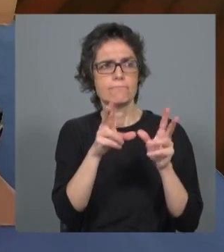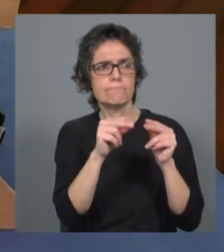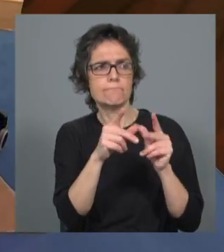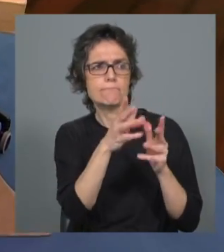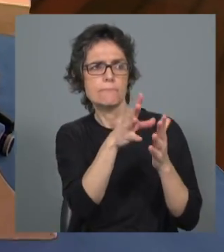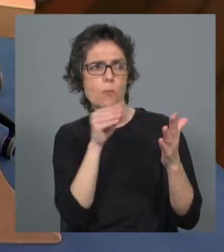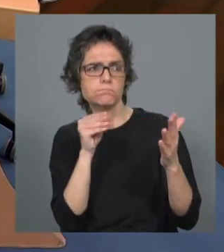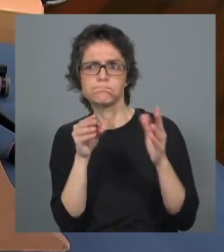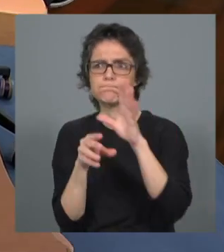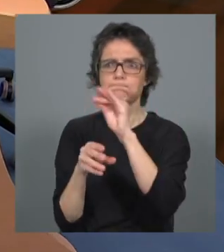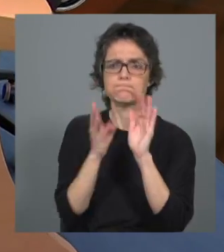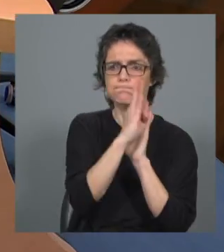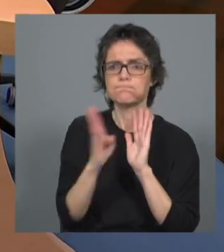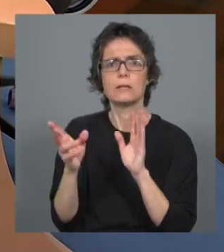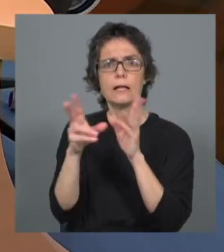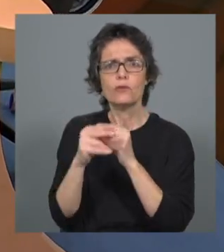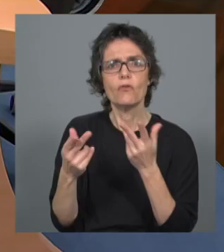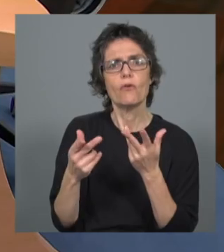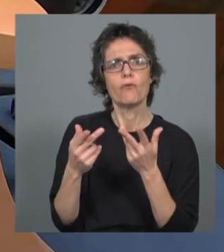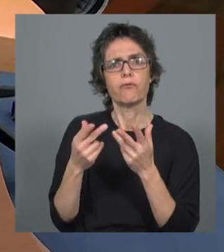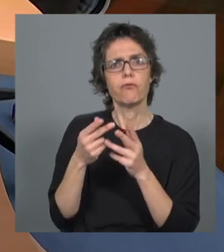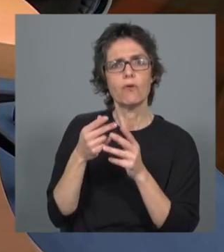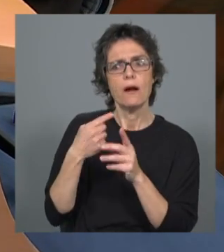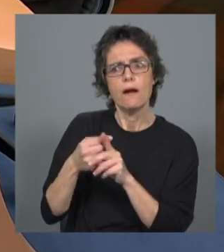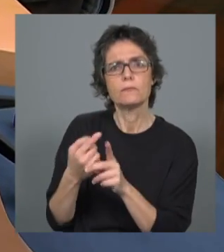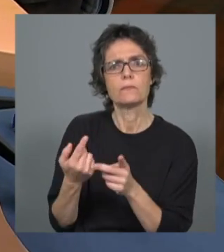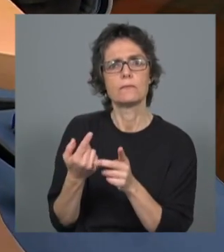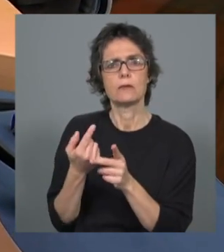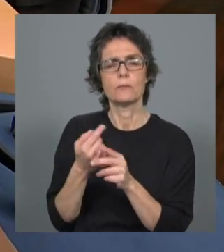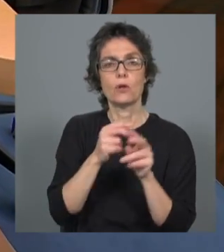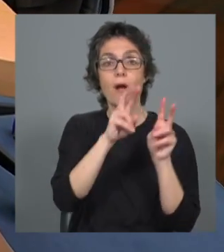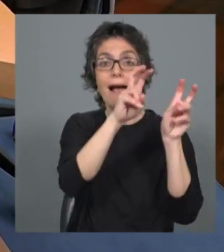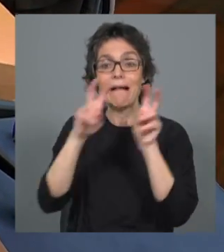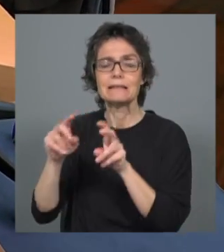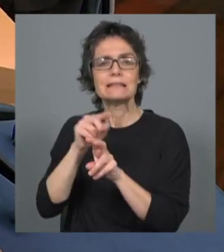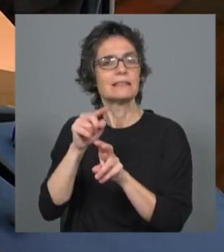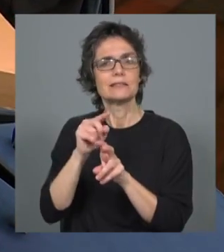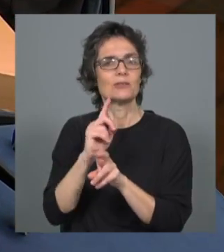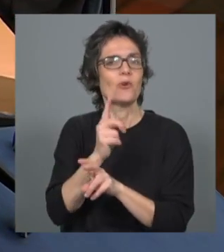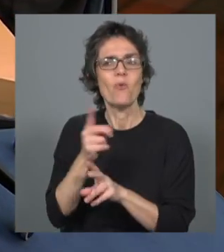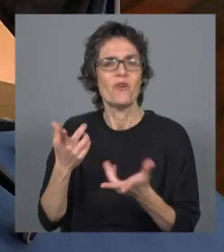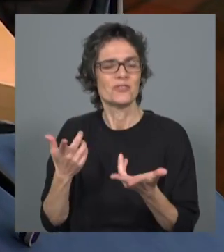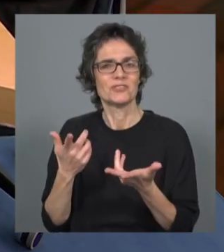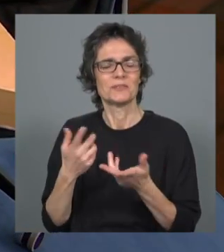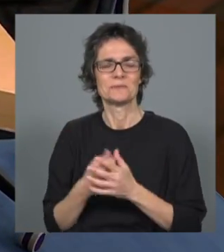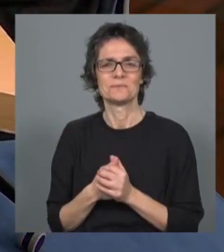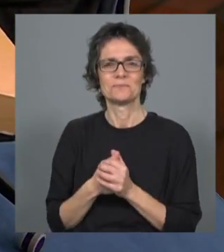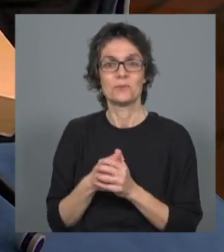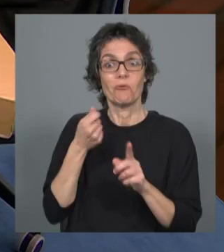é que aconteceu? Que temas foram estes que foram lançados e interpelados os alunos e os professores